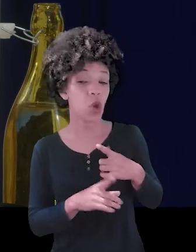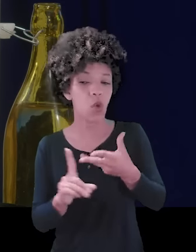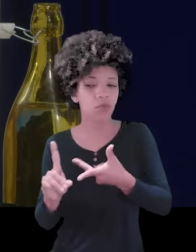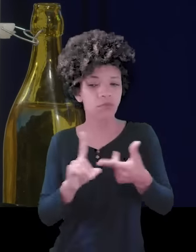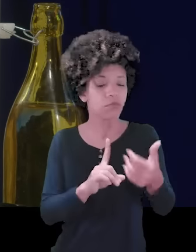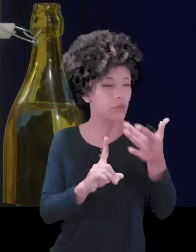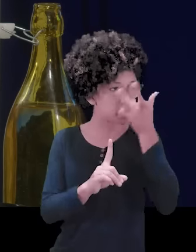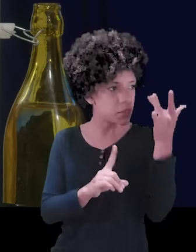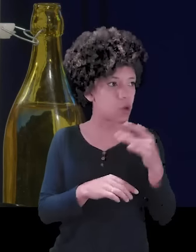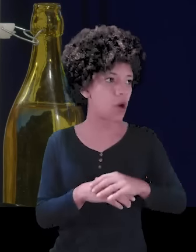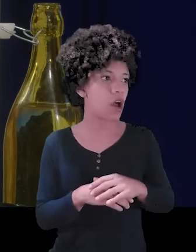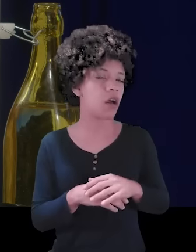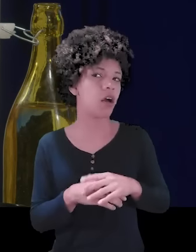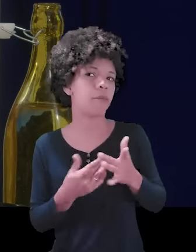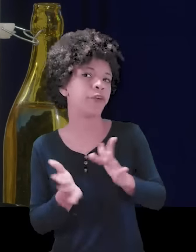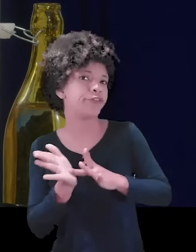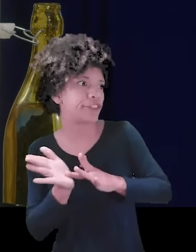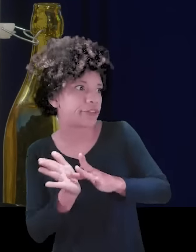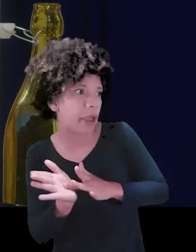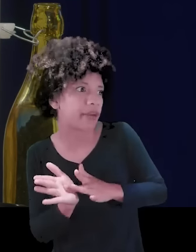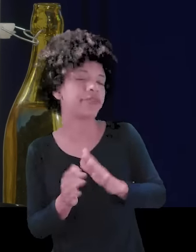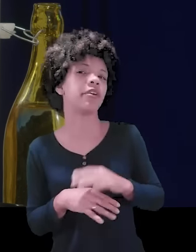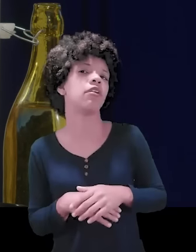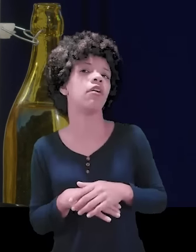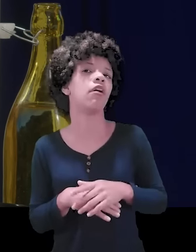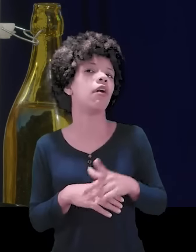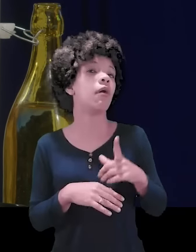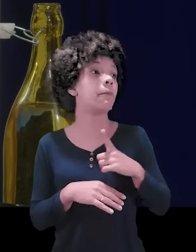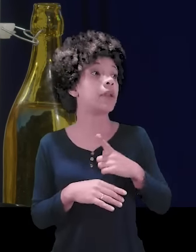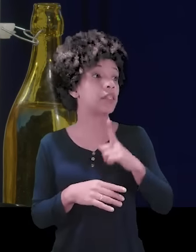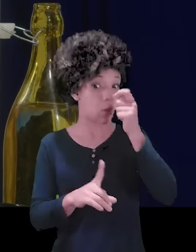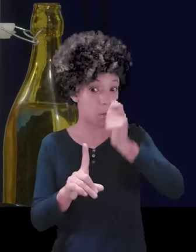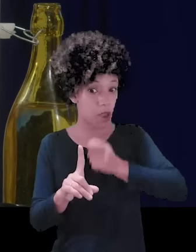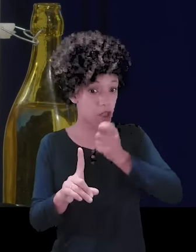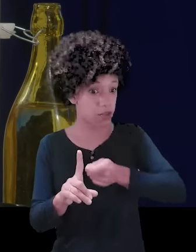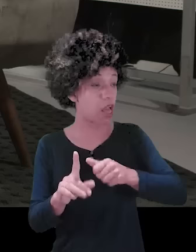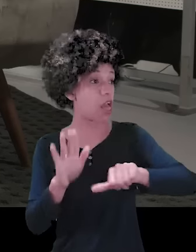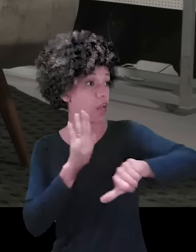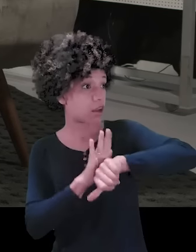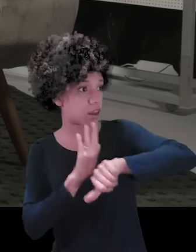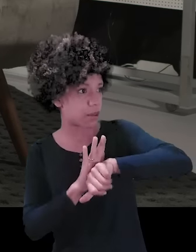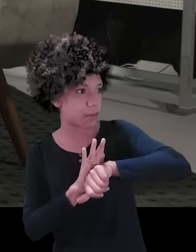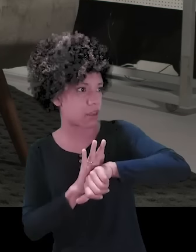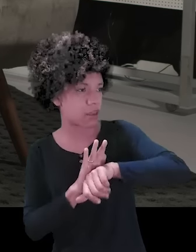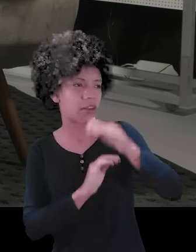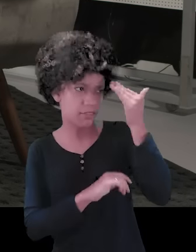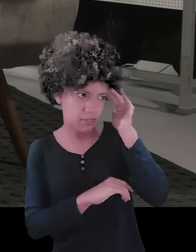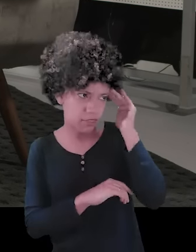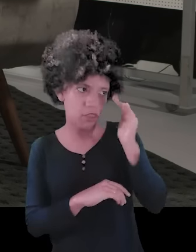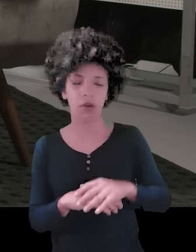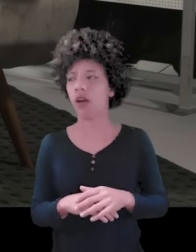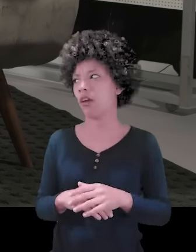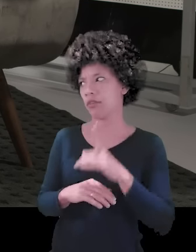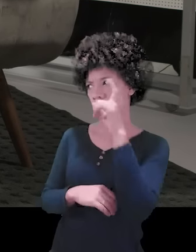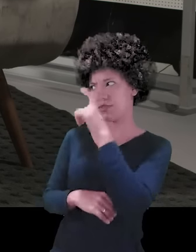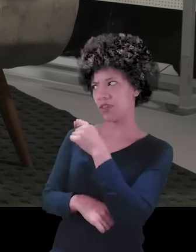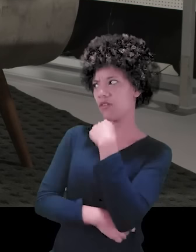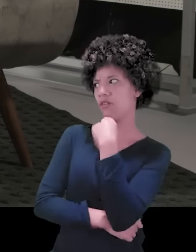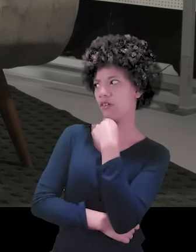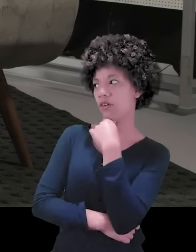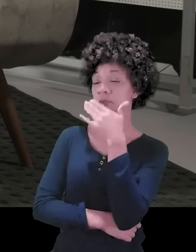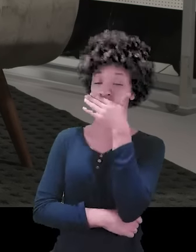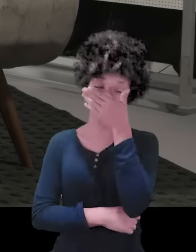pessoa por meio de um engano para uma exploração que é cometer um crime entendeu esse é mais complicado